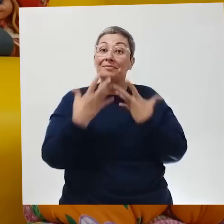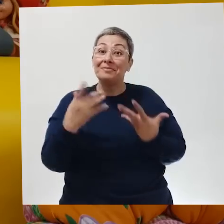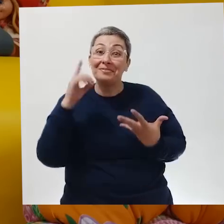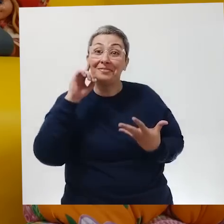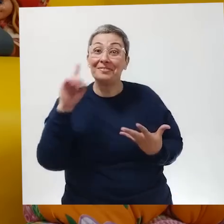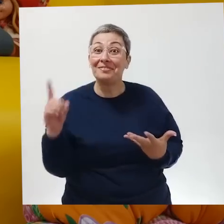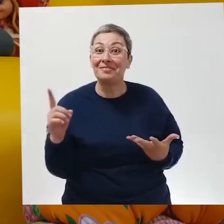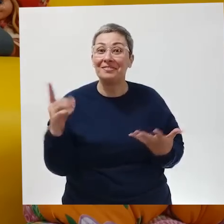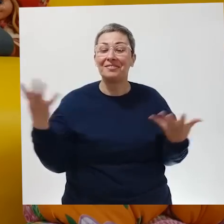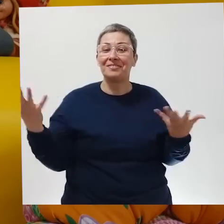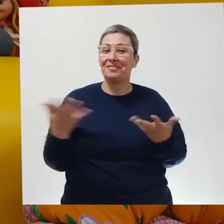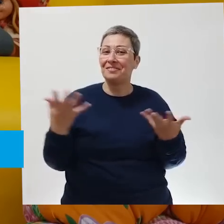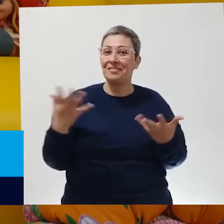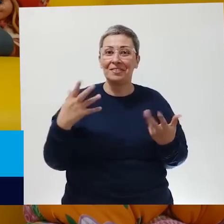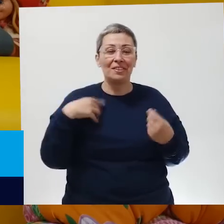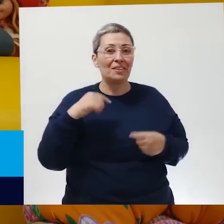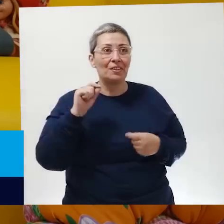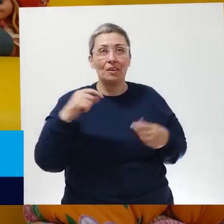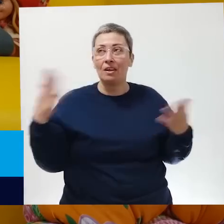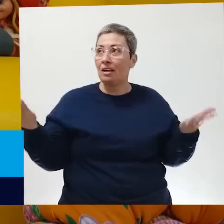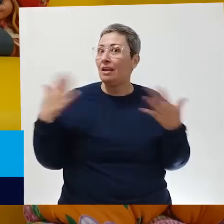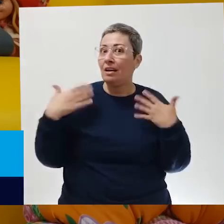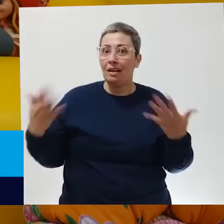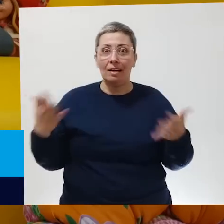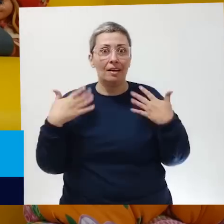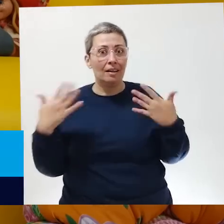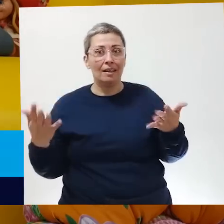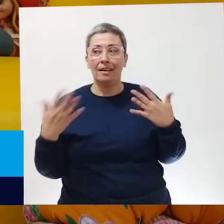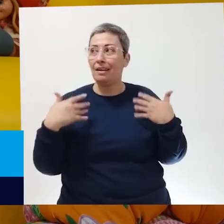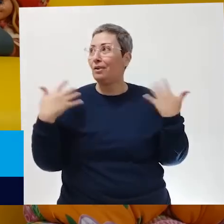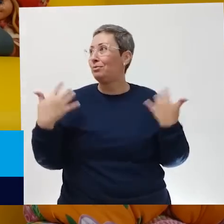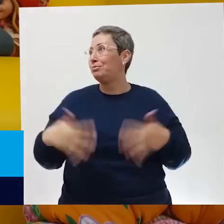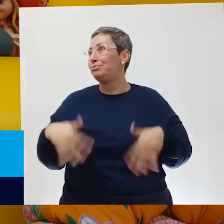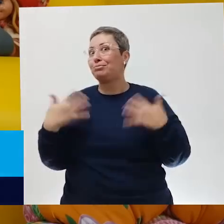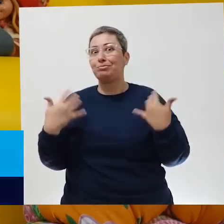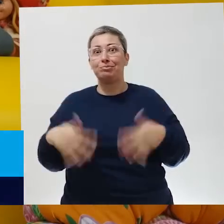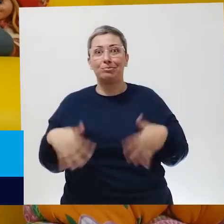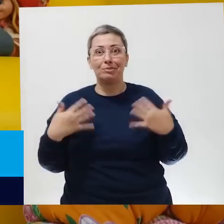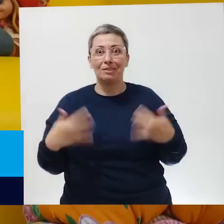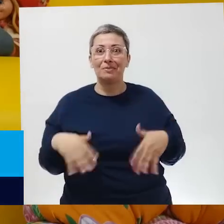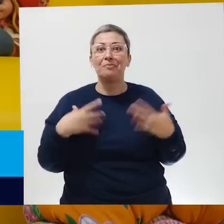Bom dia! Gente, que calor é esse?